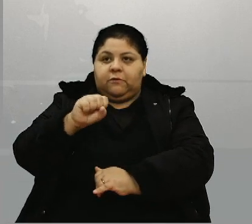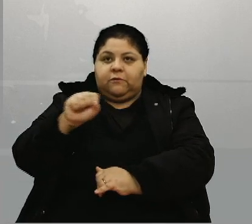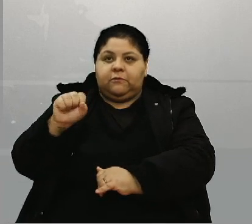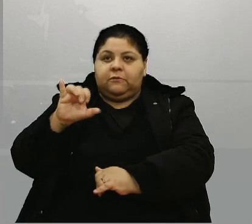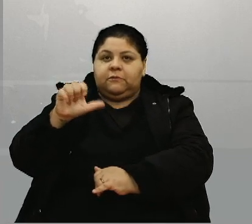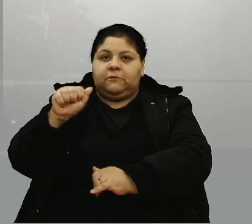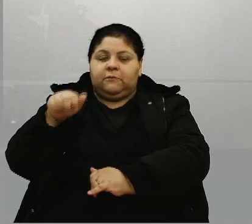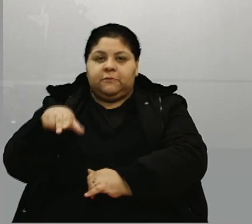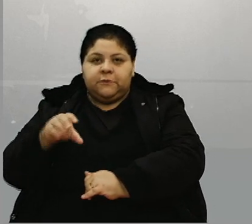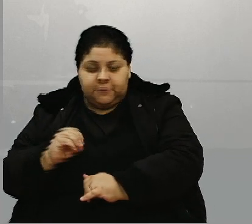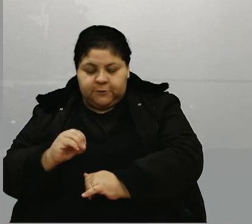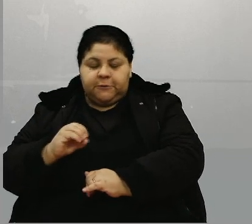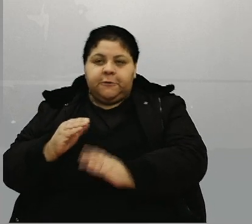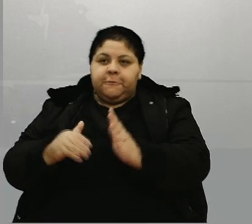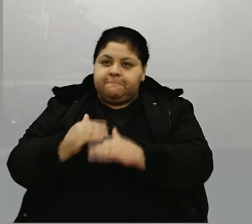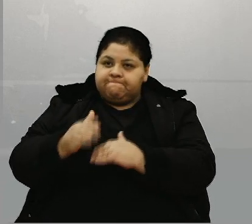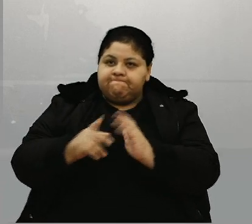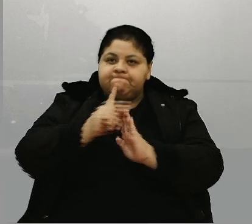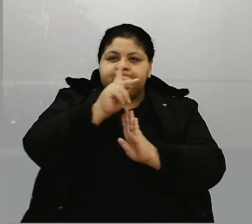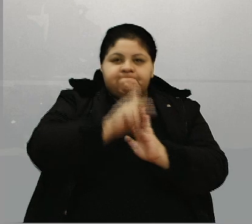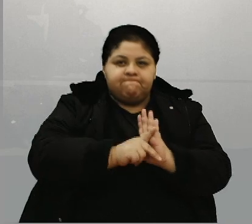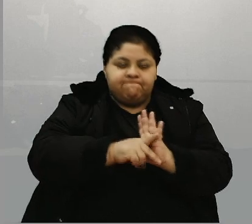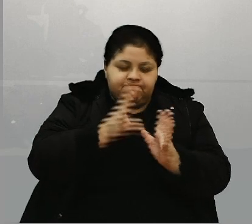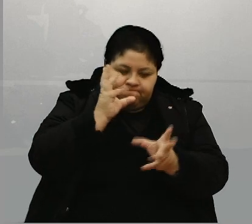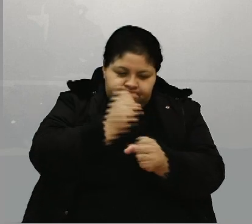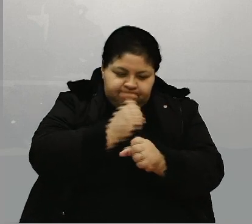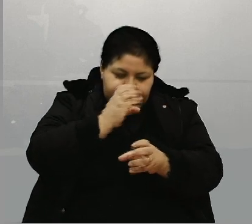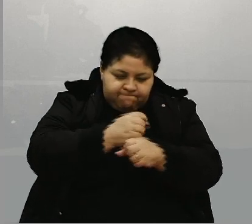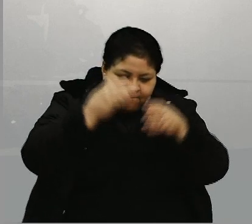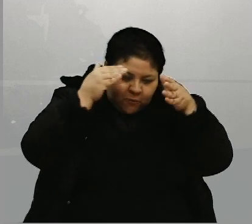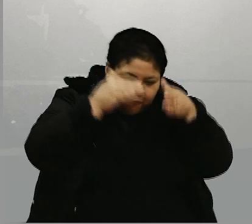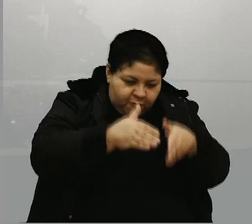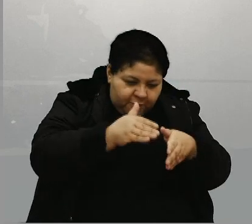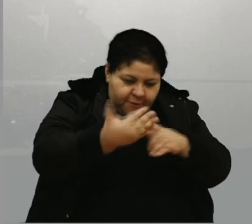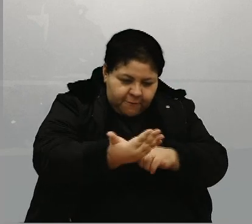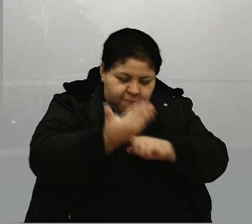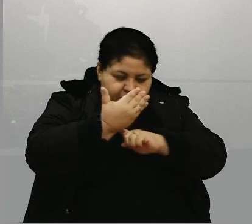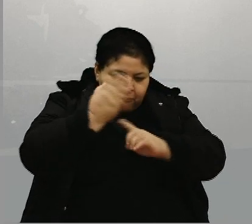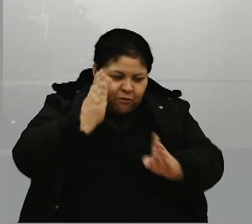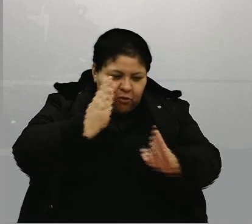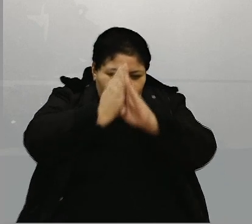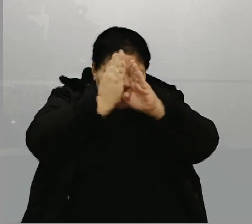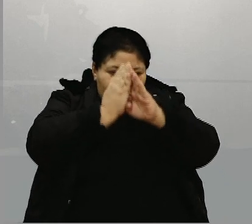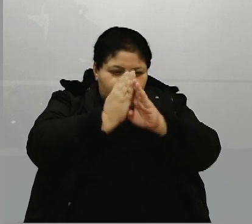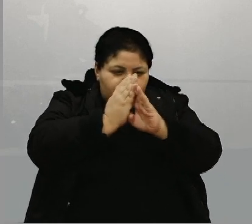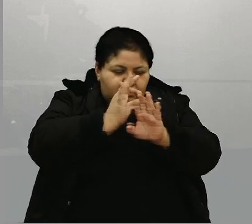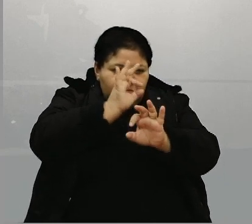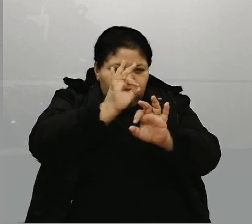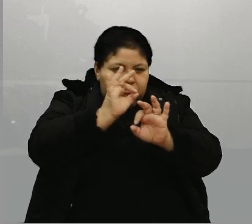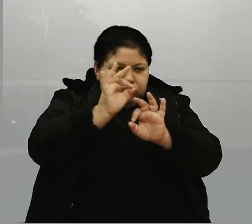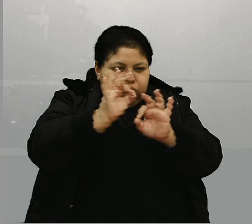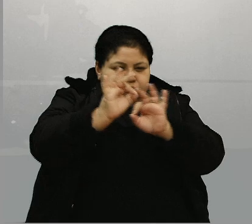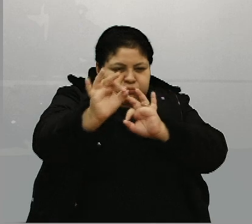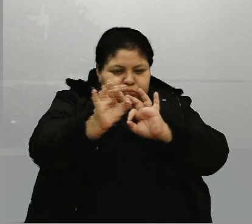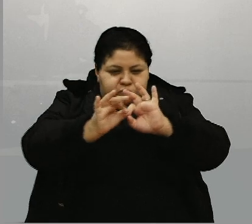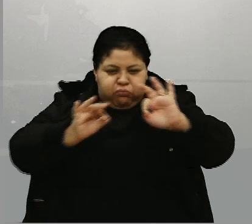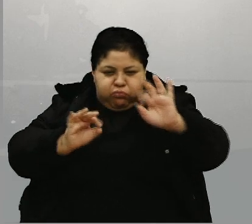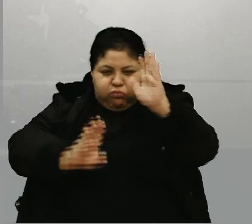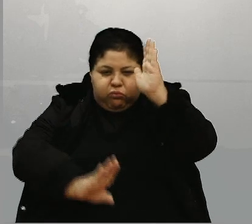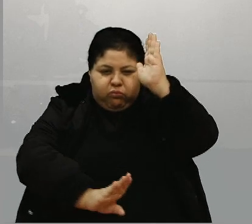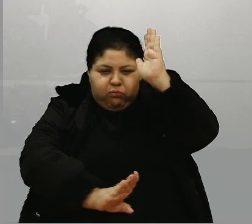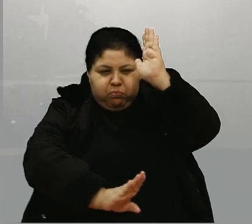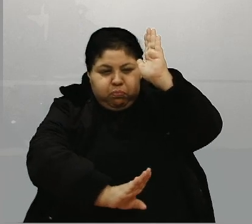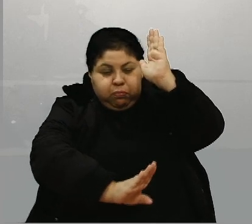longo do projeto, fizemos cálculos precisos que nos ajudaram a encontrar a melhor angulação que pudesse fazer com que o foguete fosse o mais